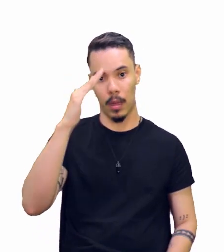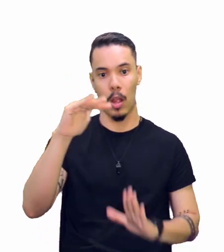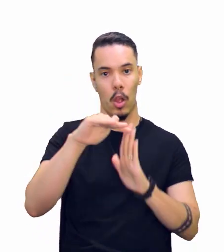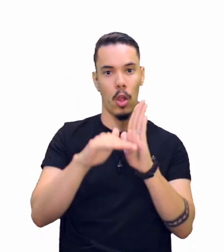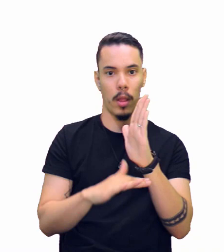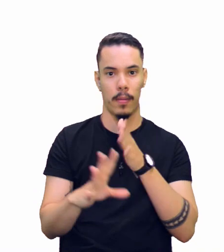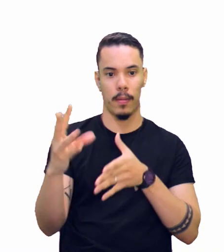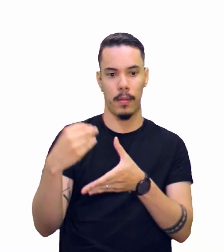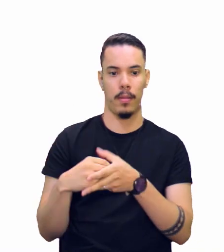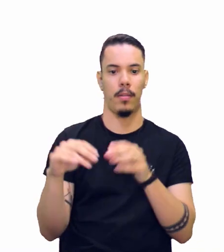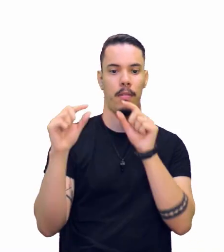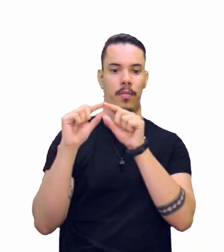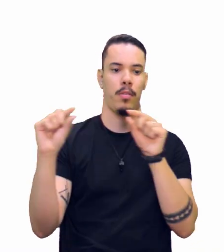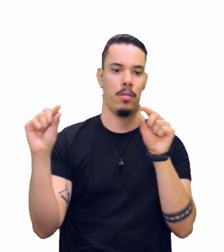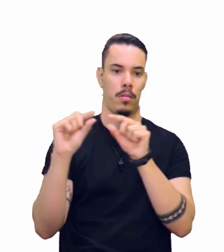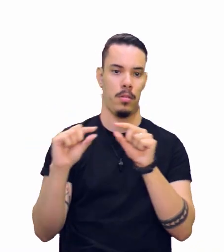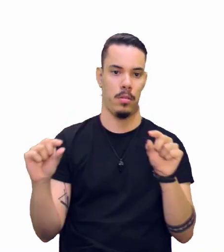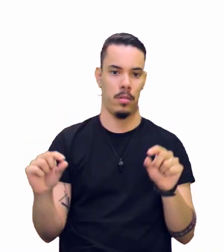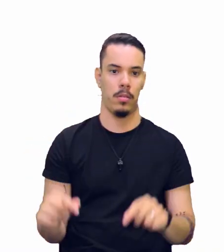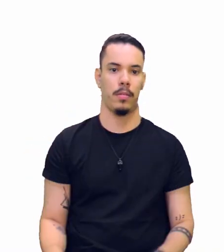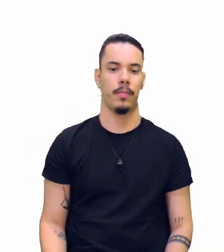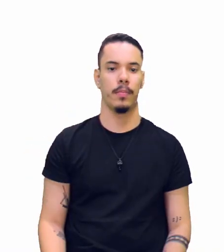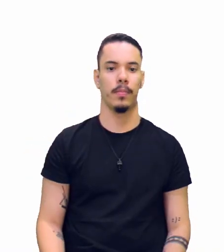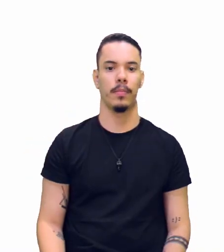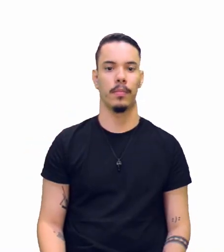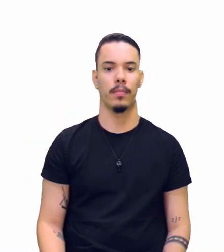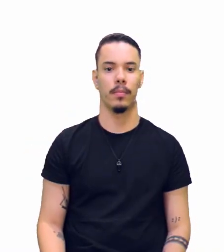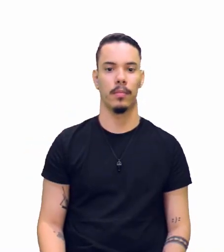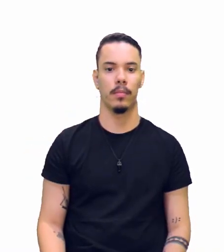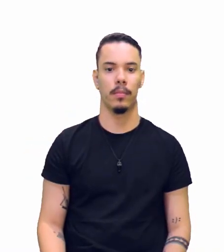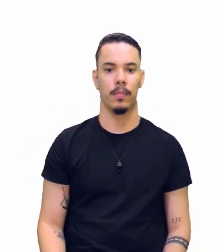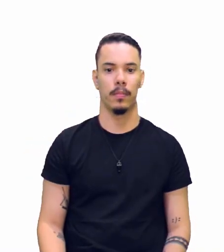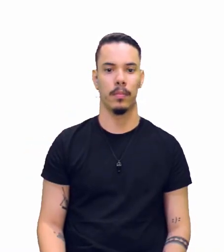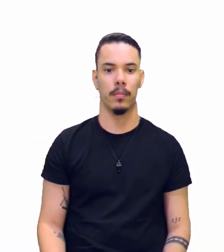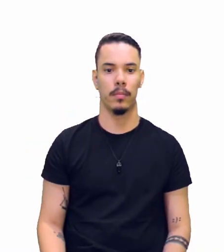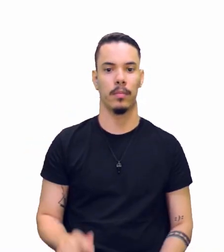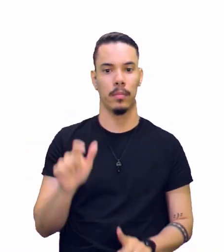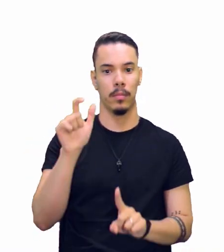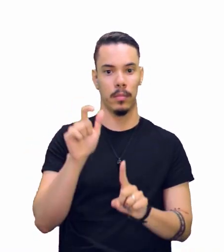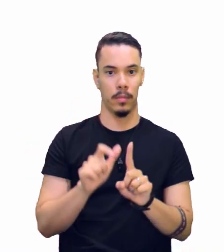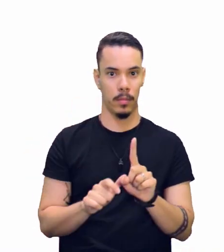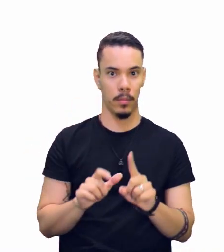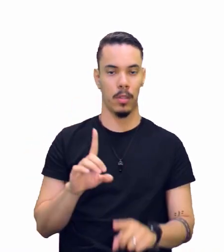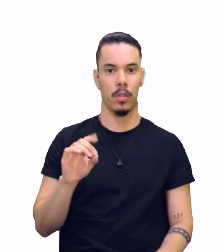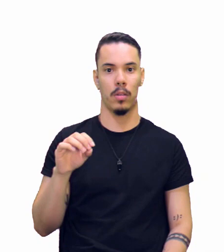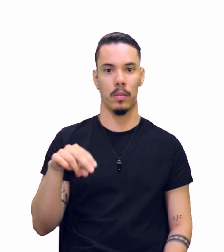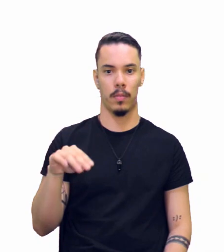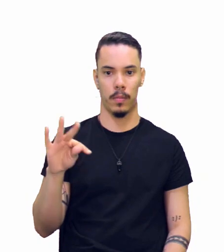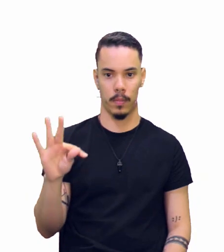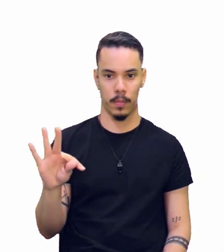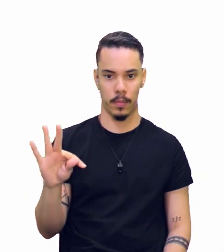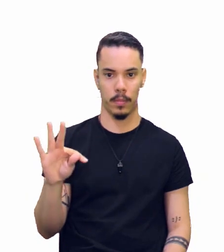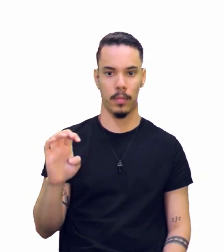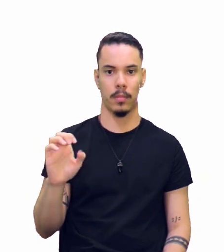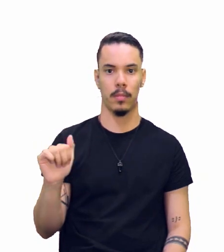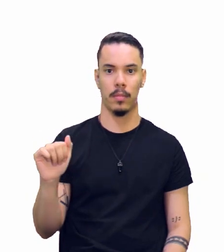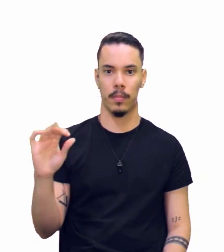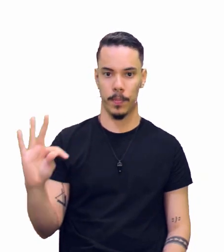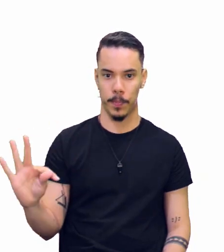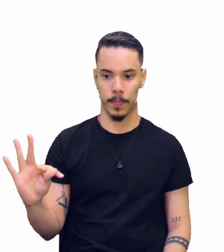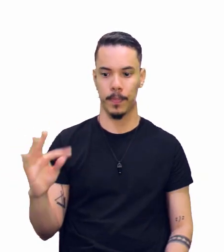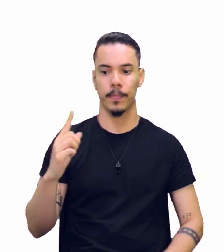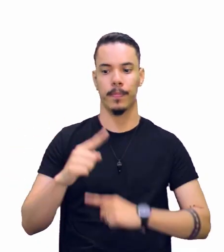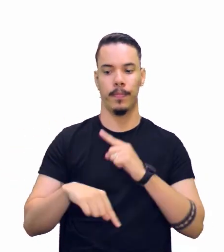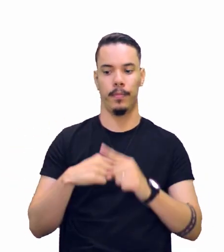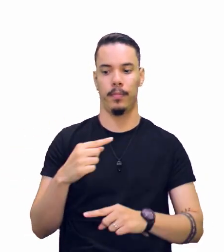frase. Então, temos aqui o if, que é o se, sujeito, que é they, don't, que é o do not, vem logo depois do